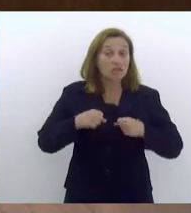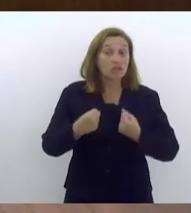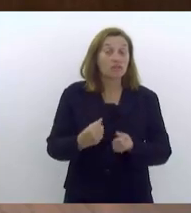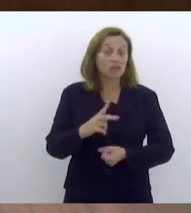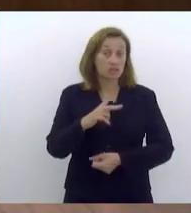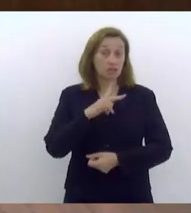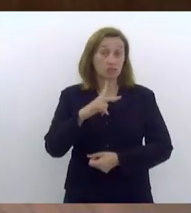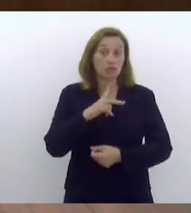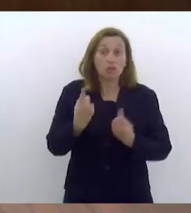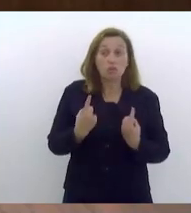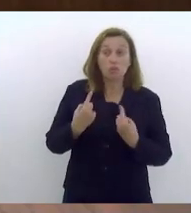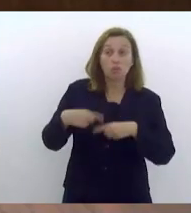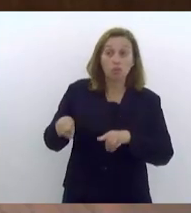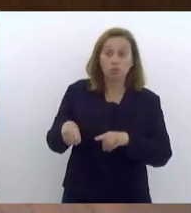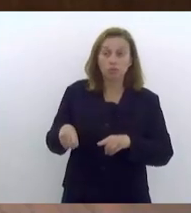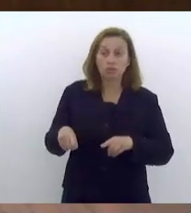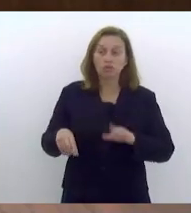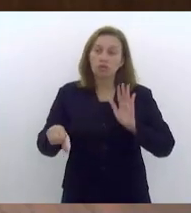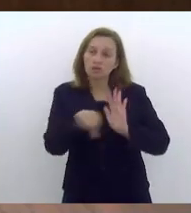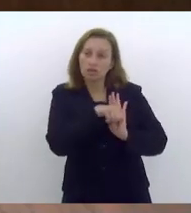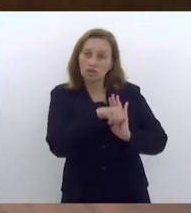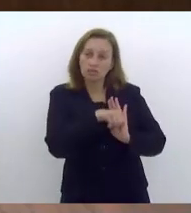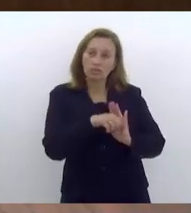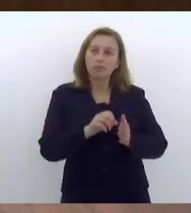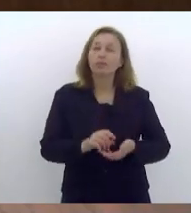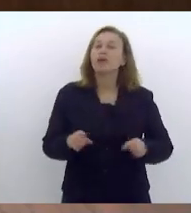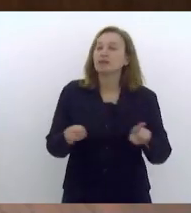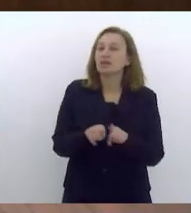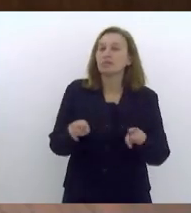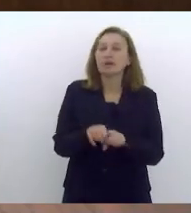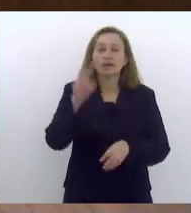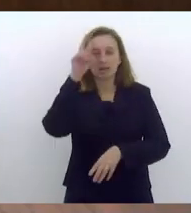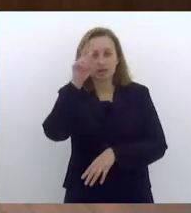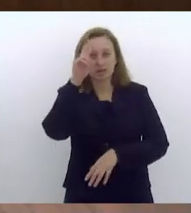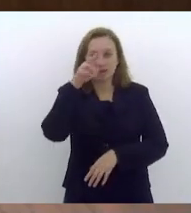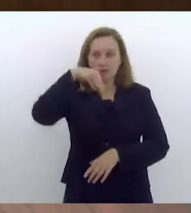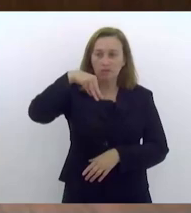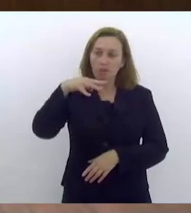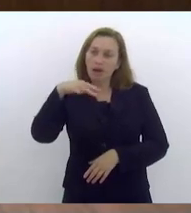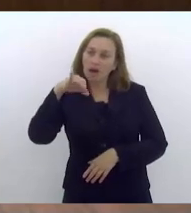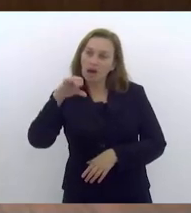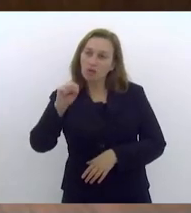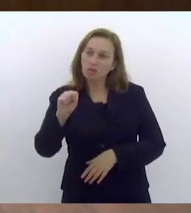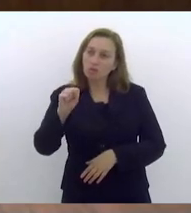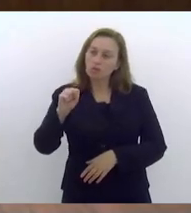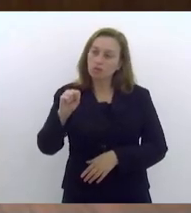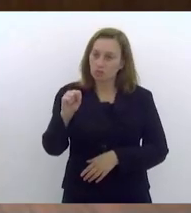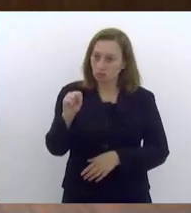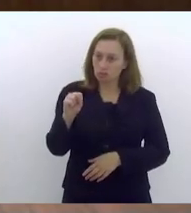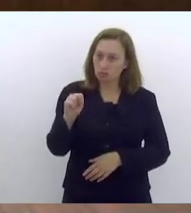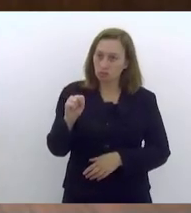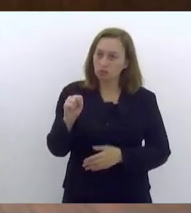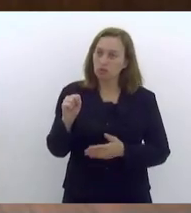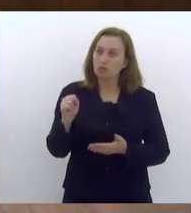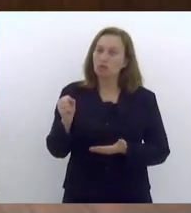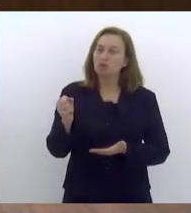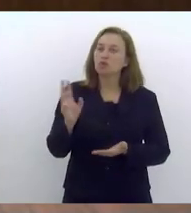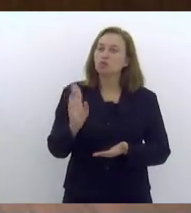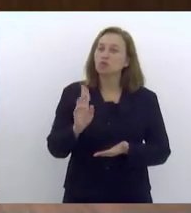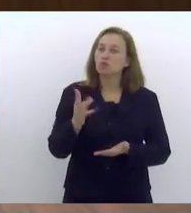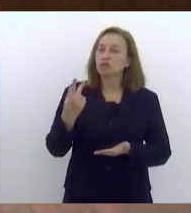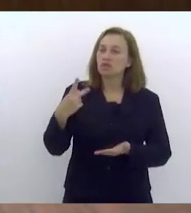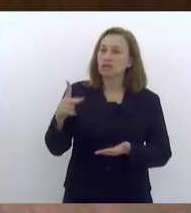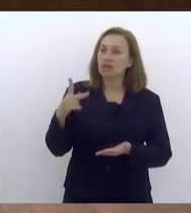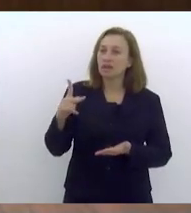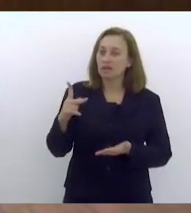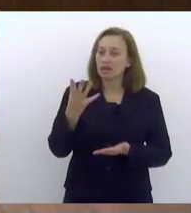contra ataque de criminosos. E também vale lembrar que o Marcos Vinícius, nunca nenhuma arma que foi registrada no nome dele foi